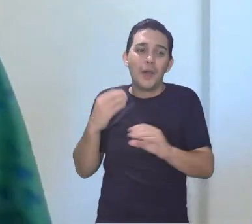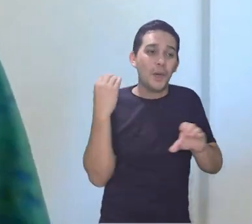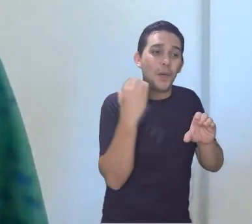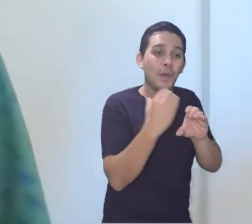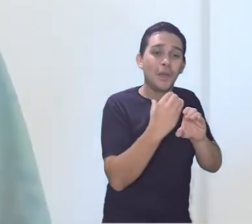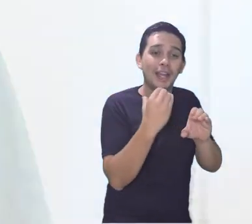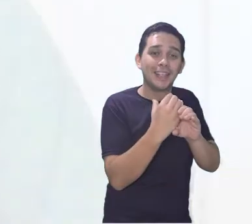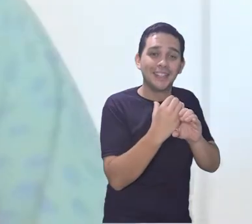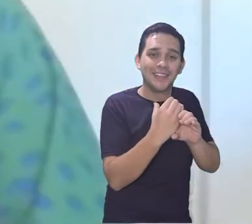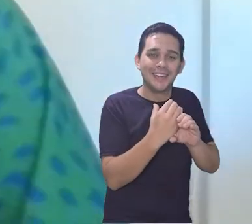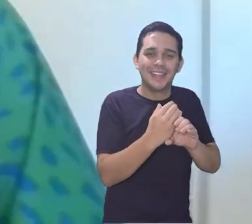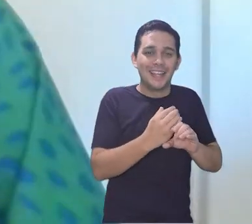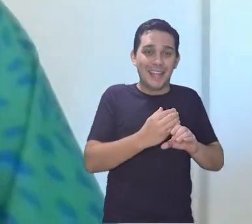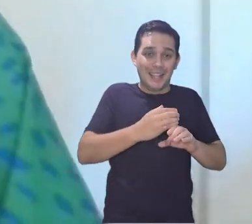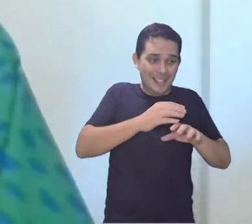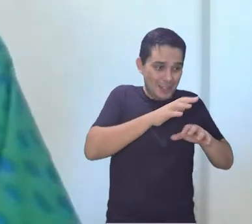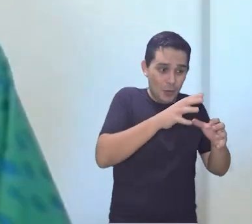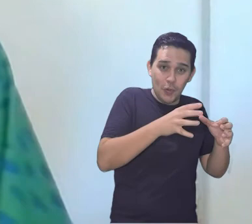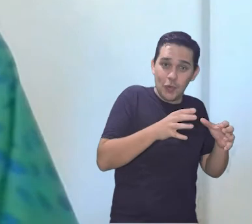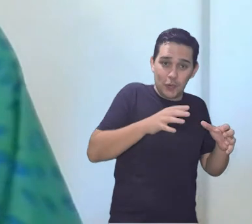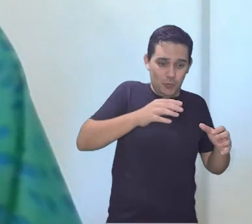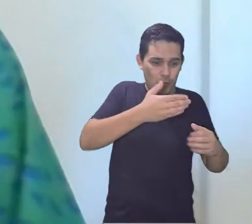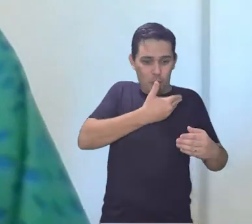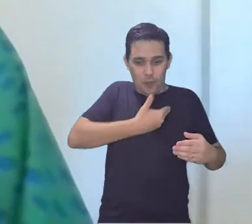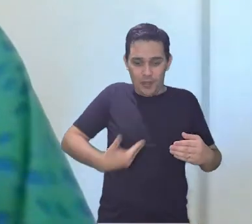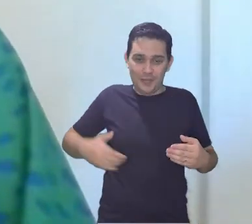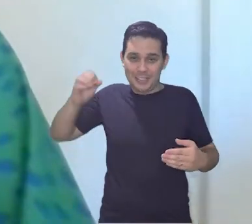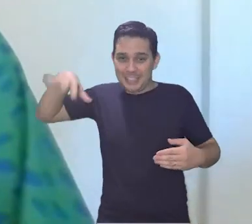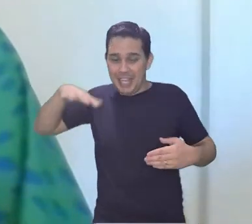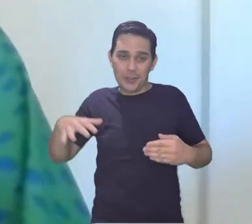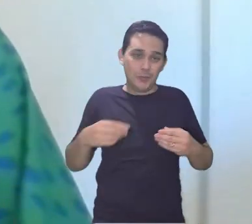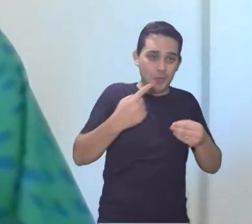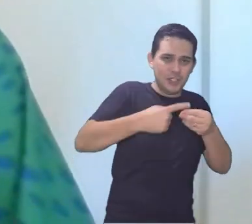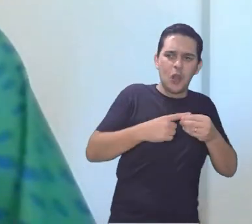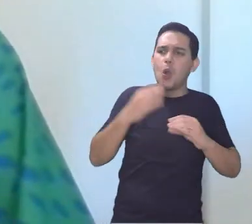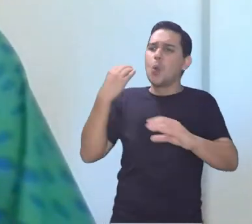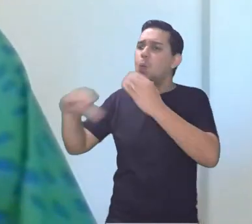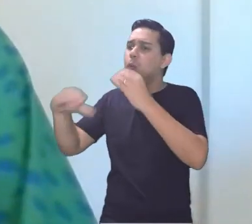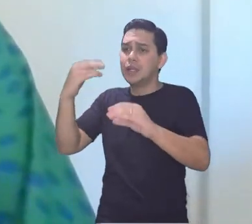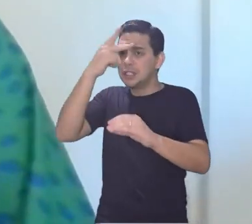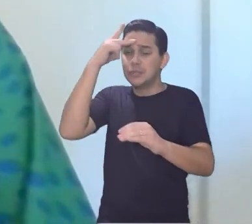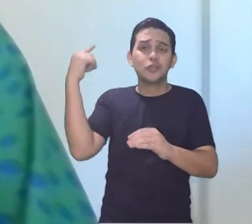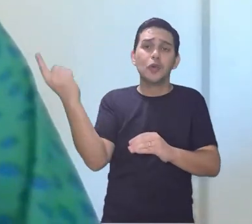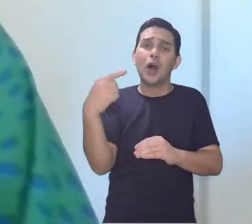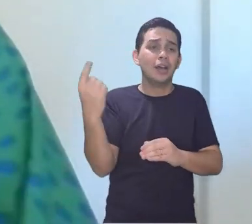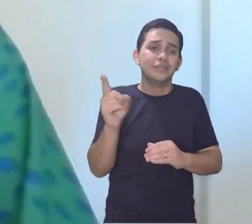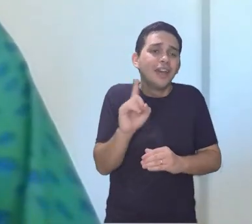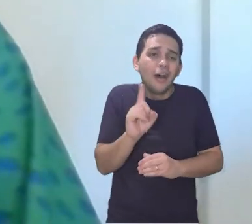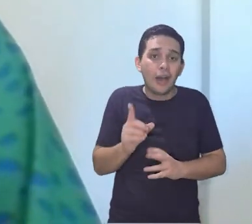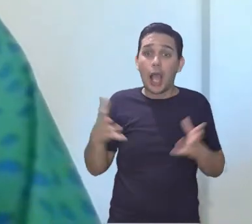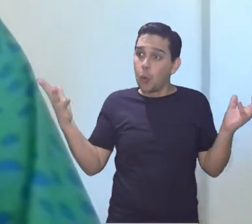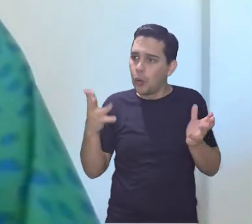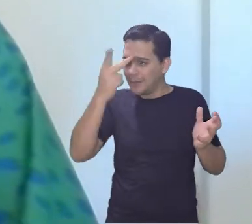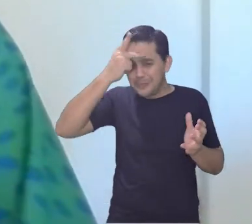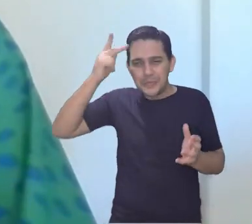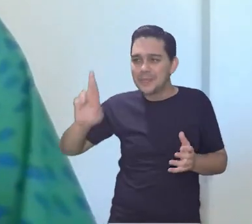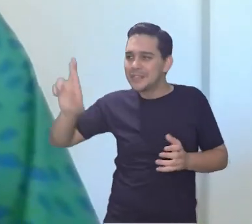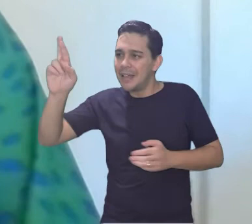com a população. A Câmara Tripartite, então, consiste num espaço